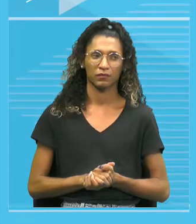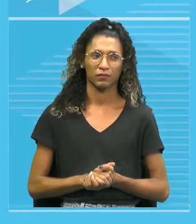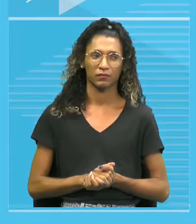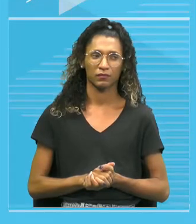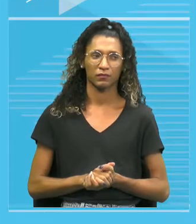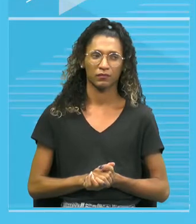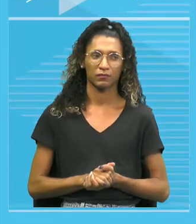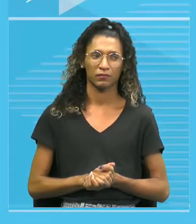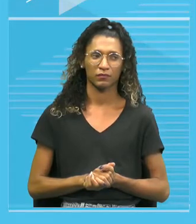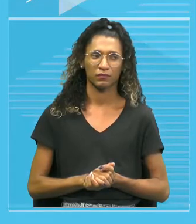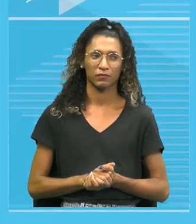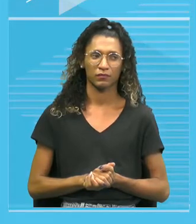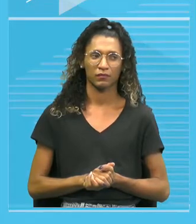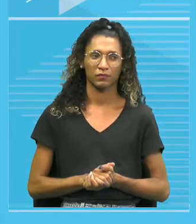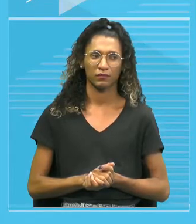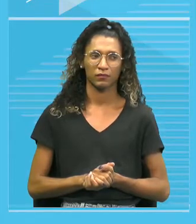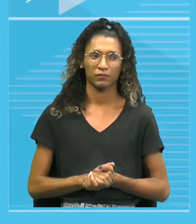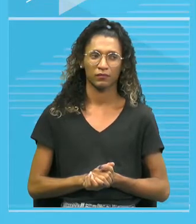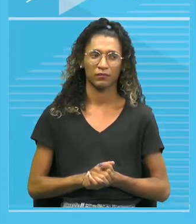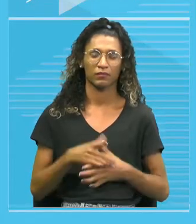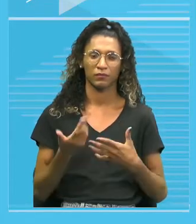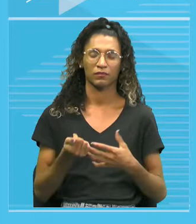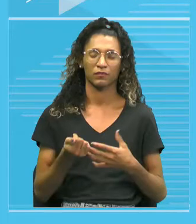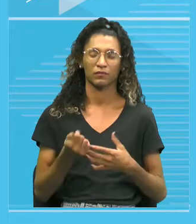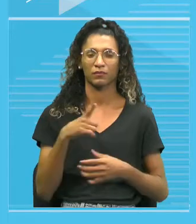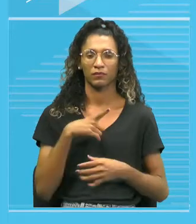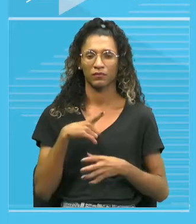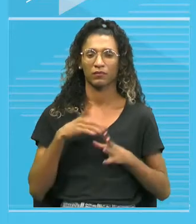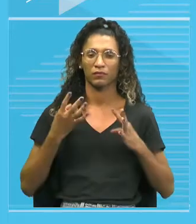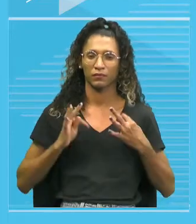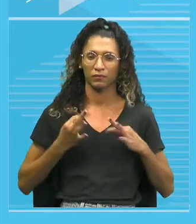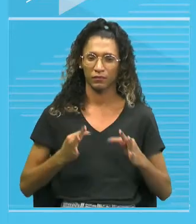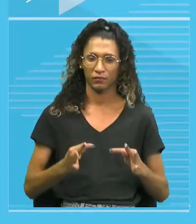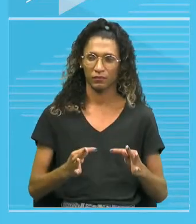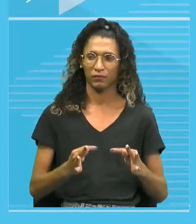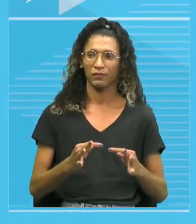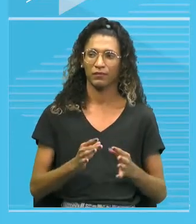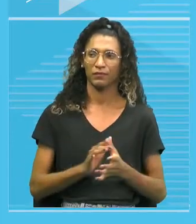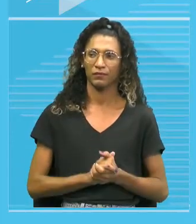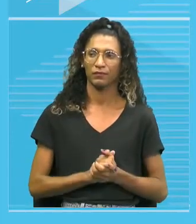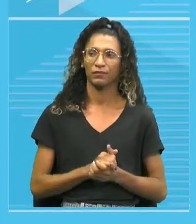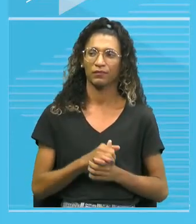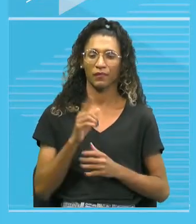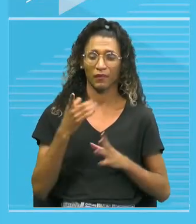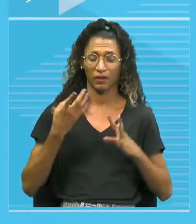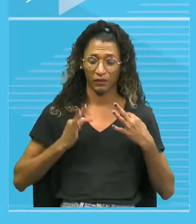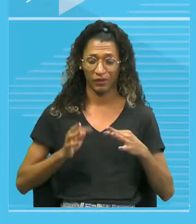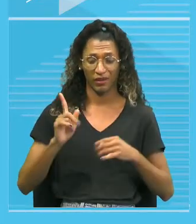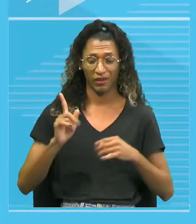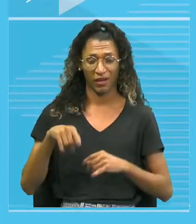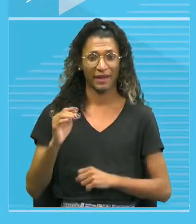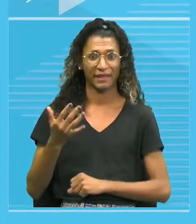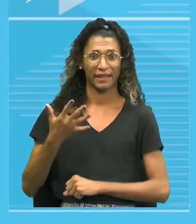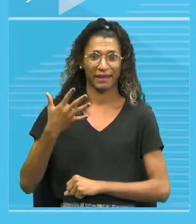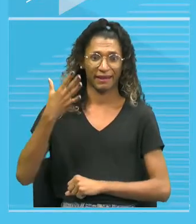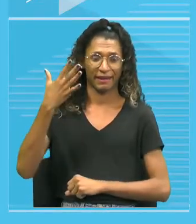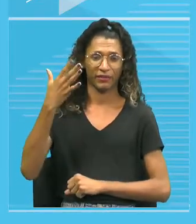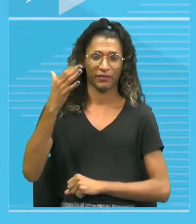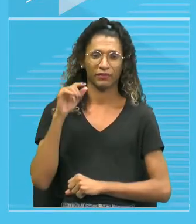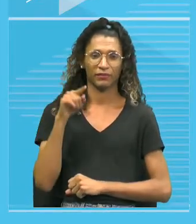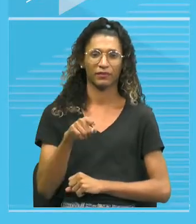Incorporação de novas tecnologias. Meu irmão, tecnologia é bicho caro.